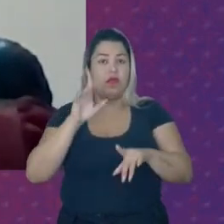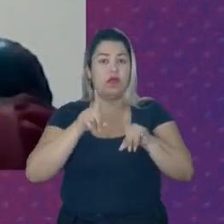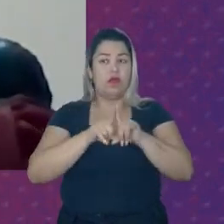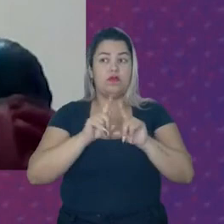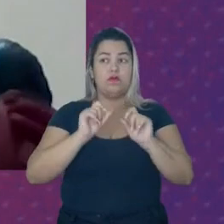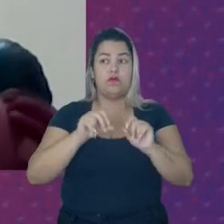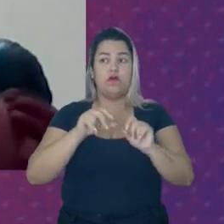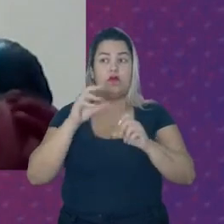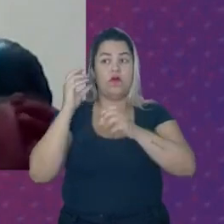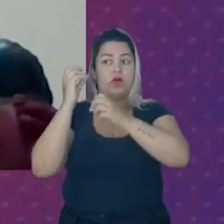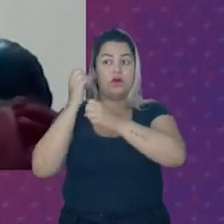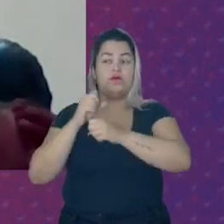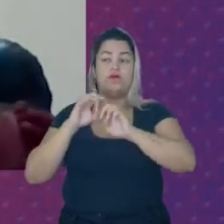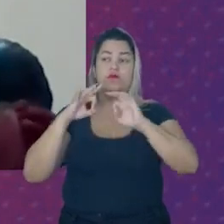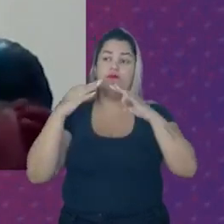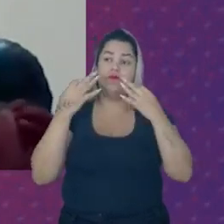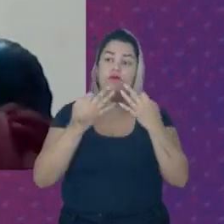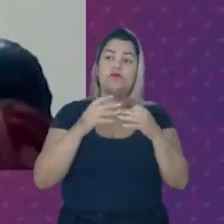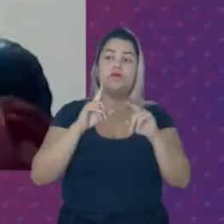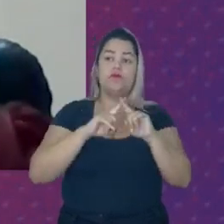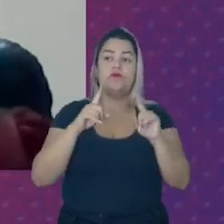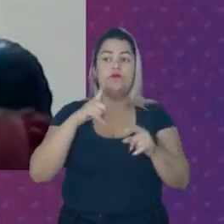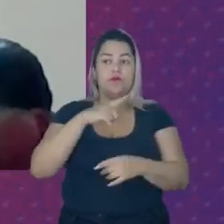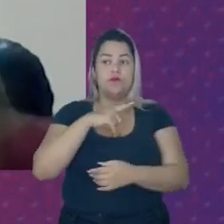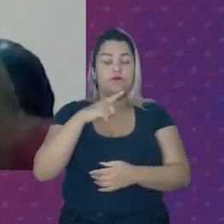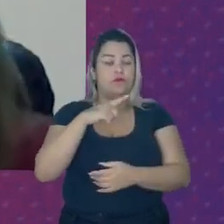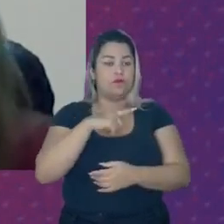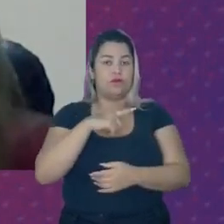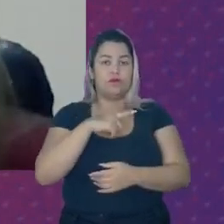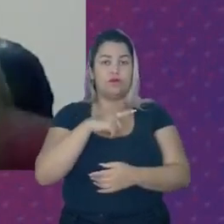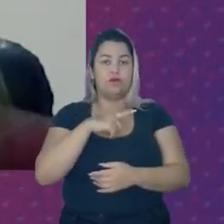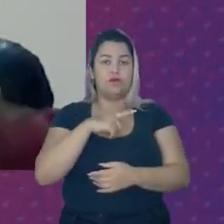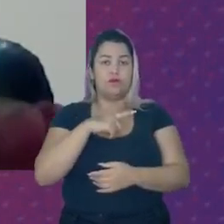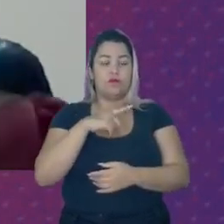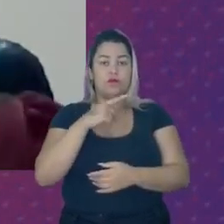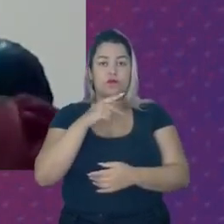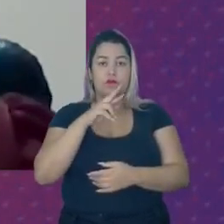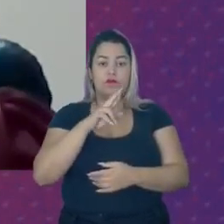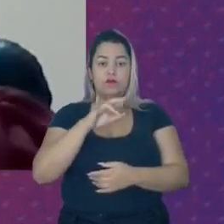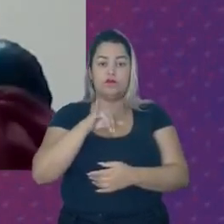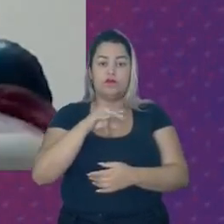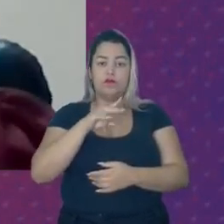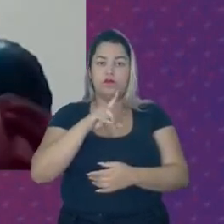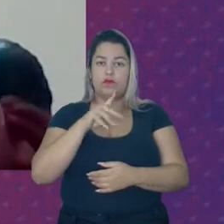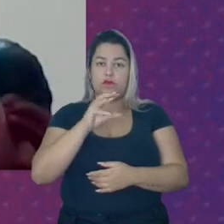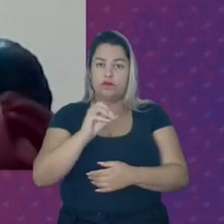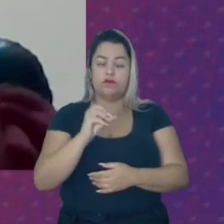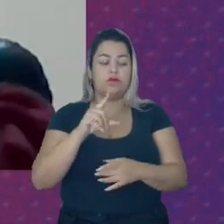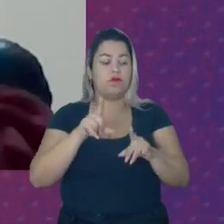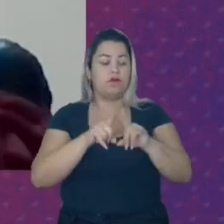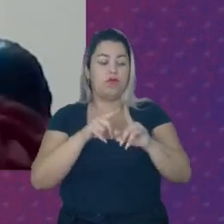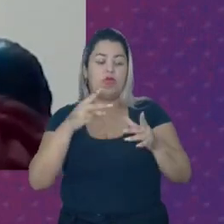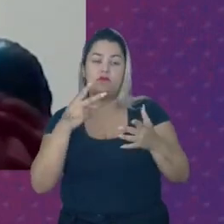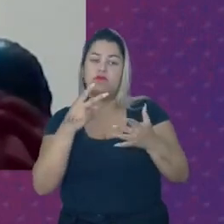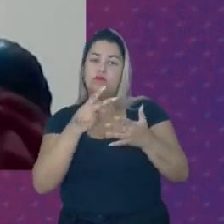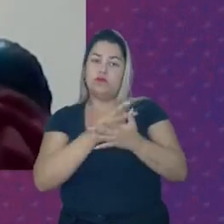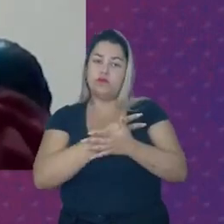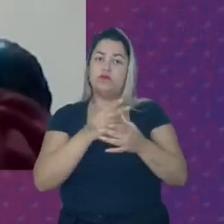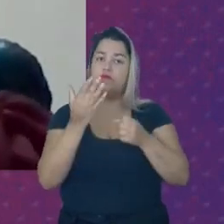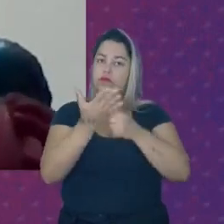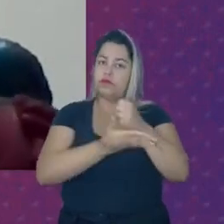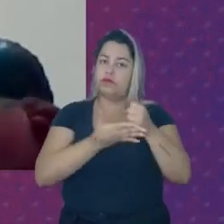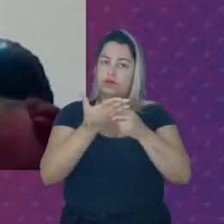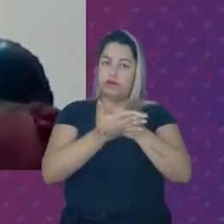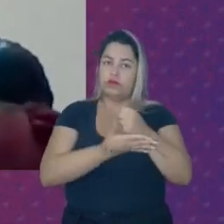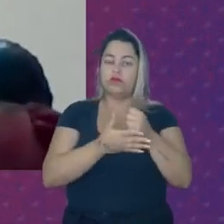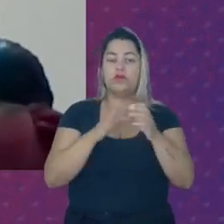Bolsa Família, mas a gente terá um prejuízo em diversos outros programas que utilizam-se dessa base